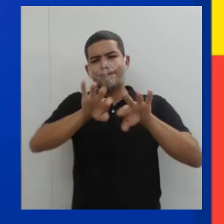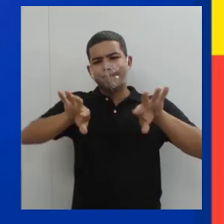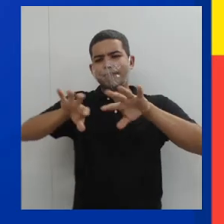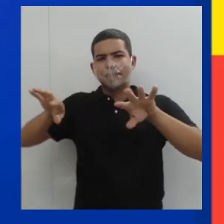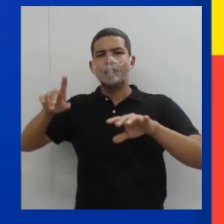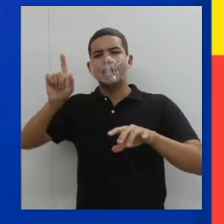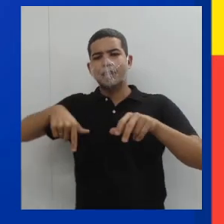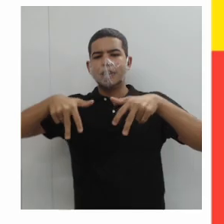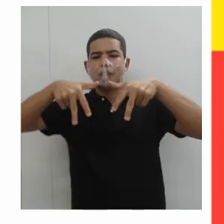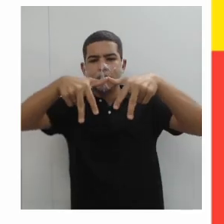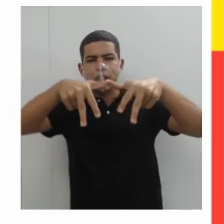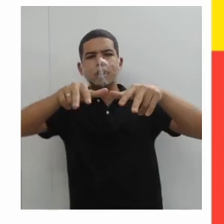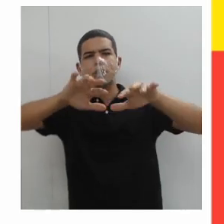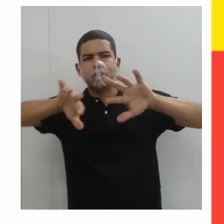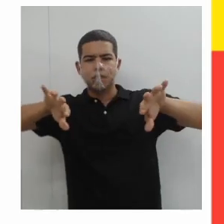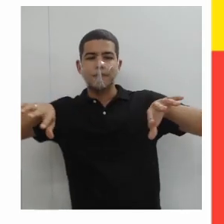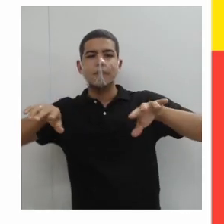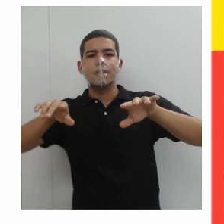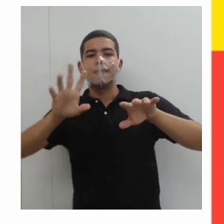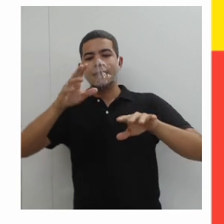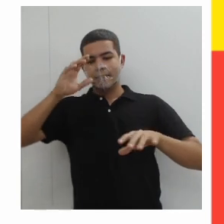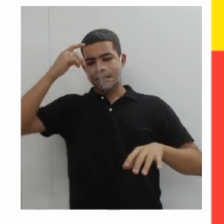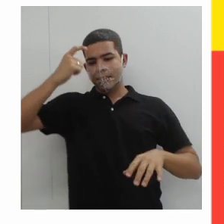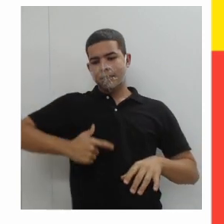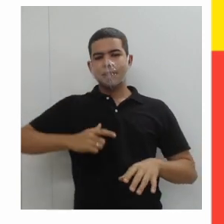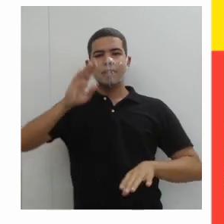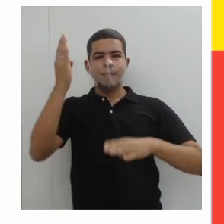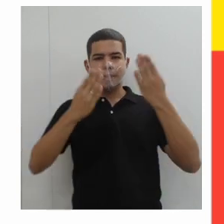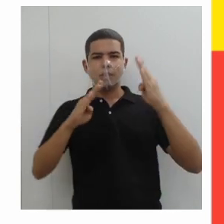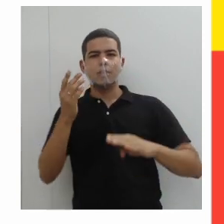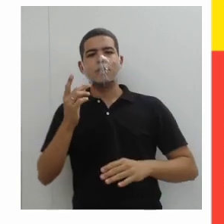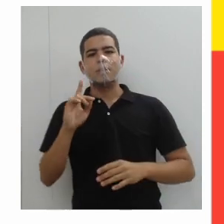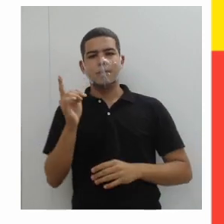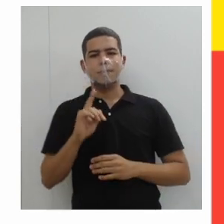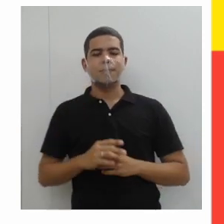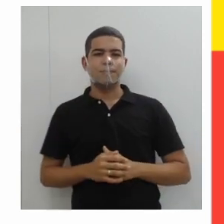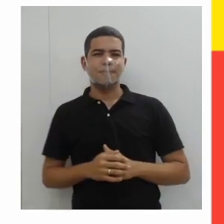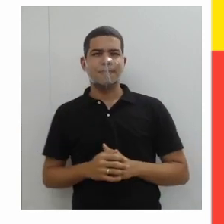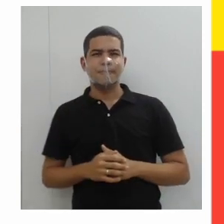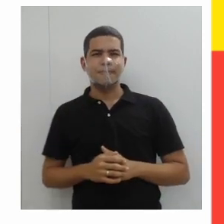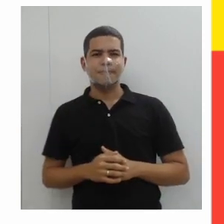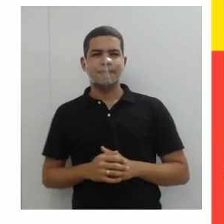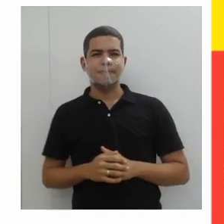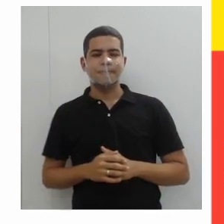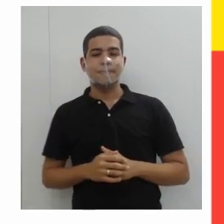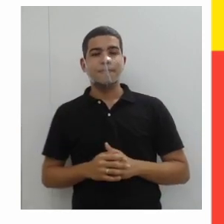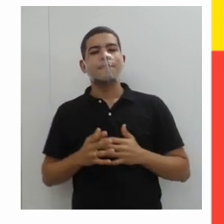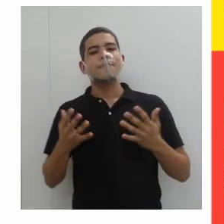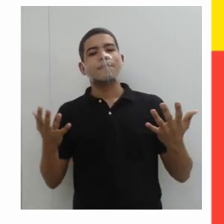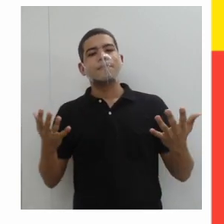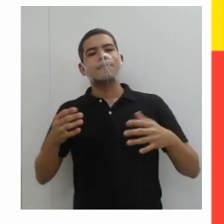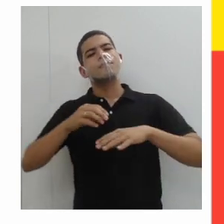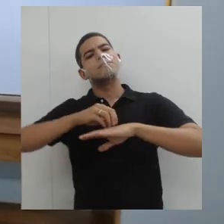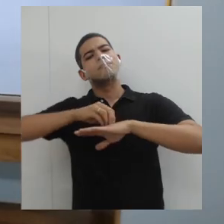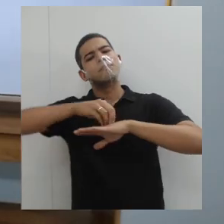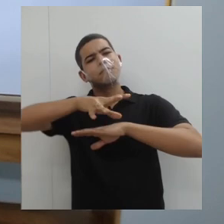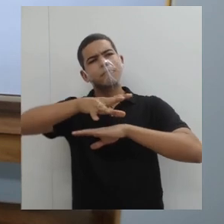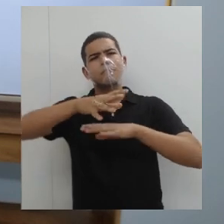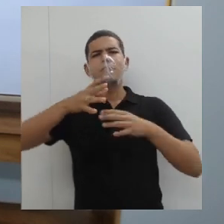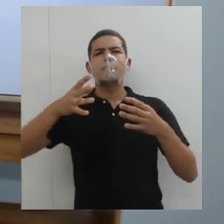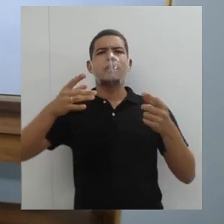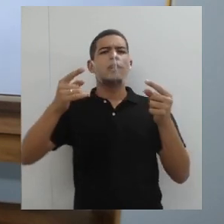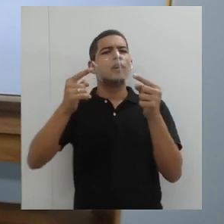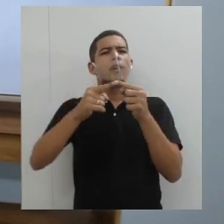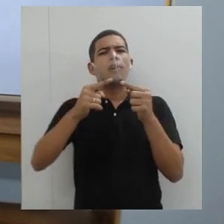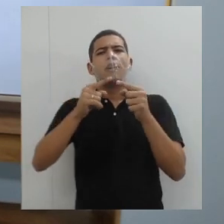por gênero e não pelo sexo biológico, tá certo? Então aí eu trago a mensagem do que é que tem a ver